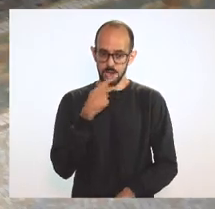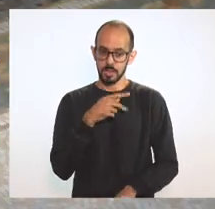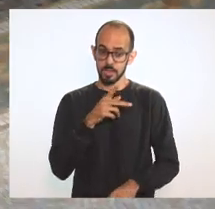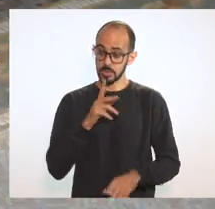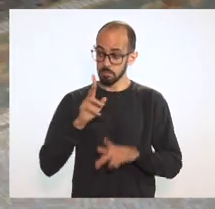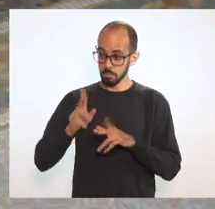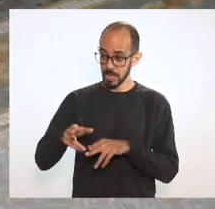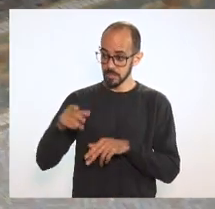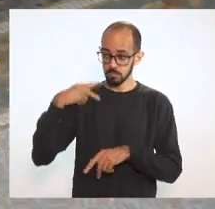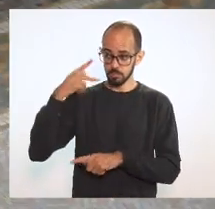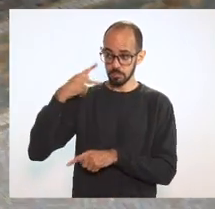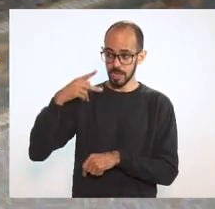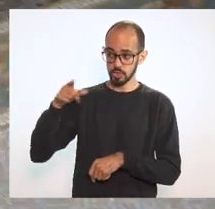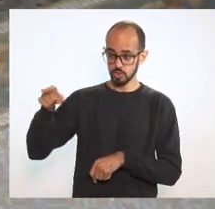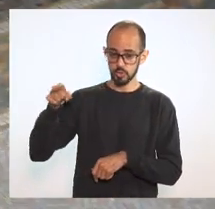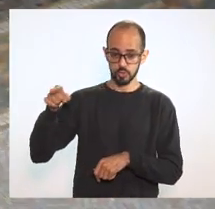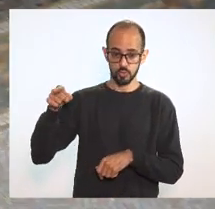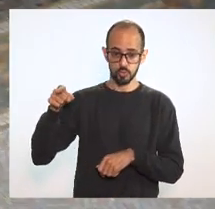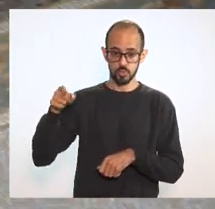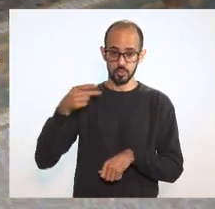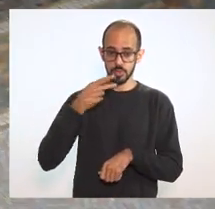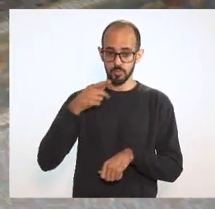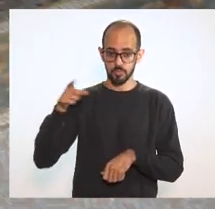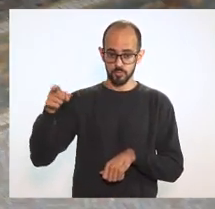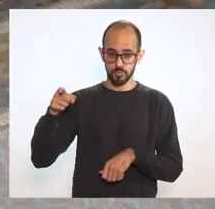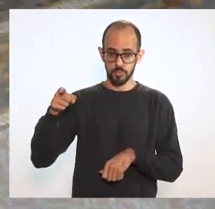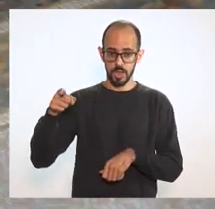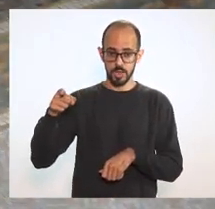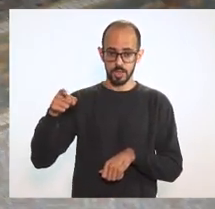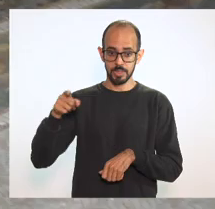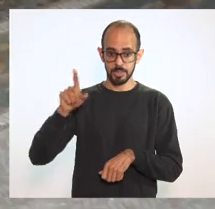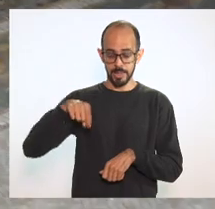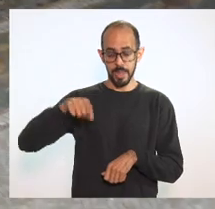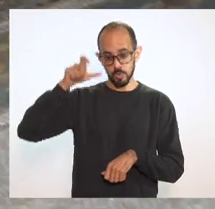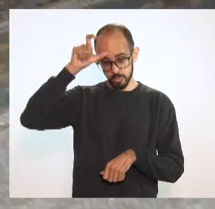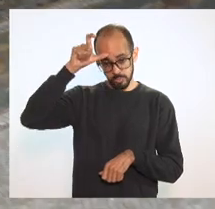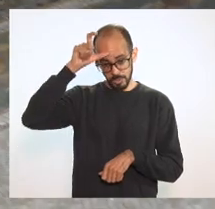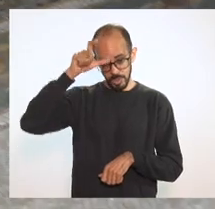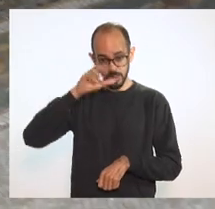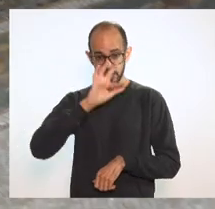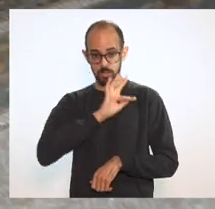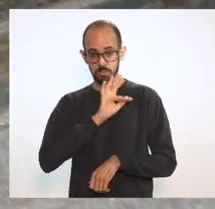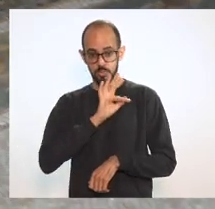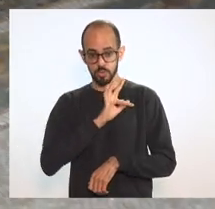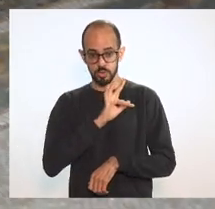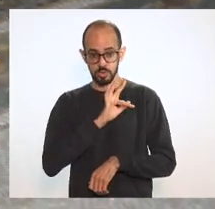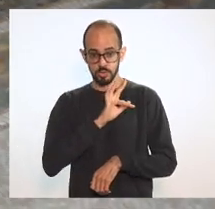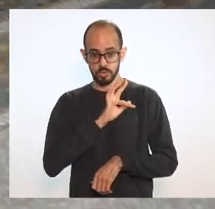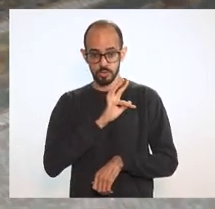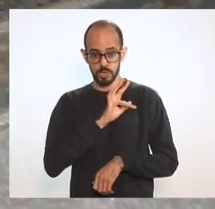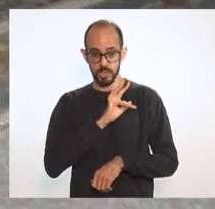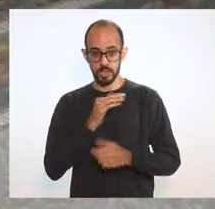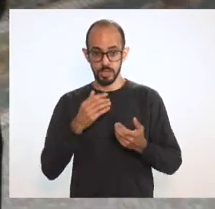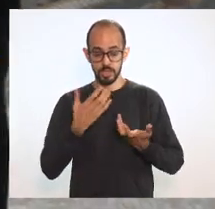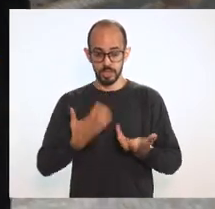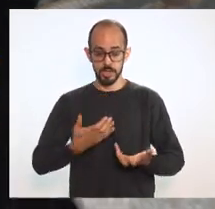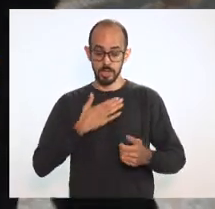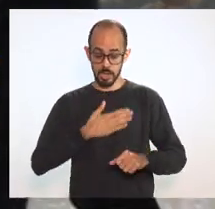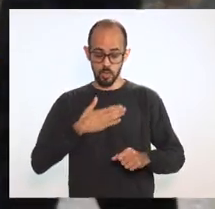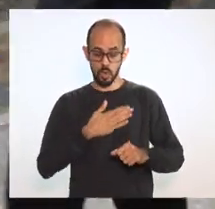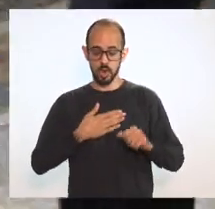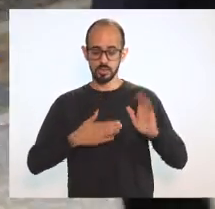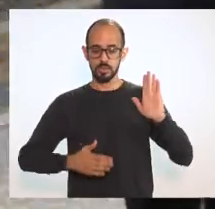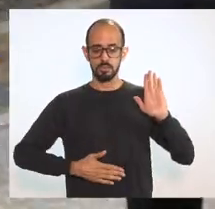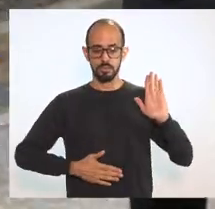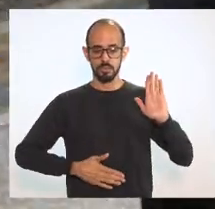esse mesmo partido que defende, sataniza a polícia e que defende marginal, é daquele deputado federal